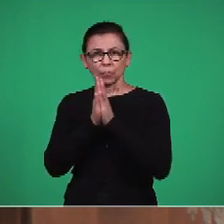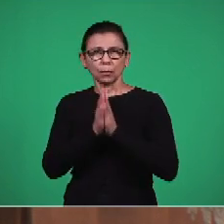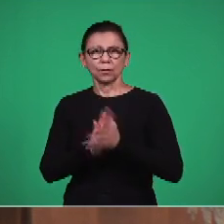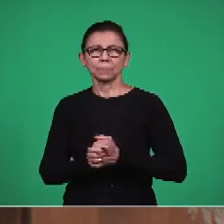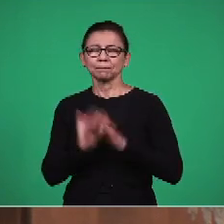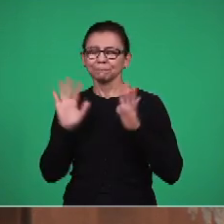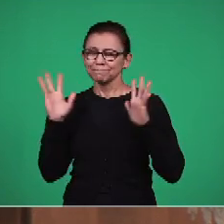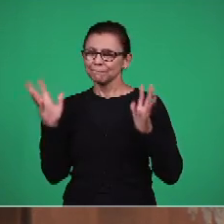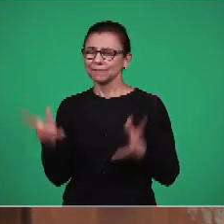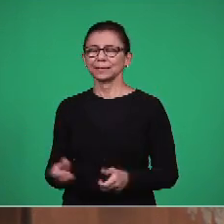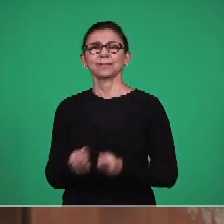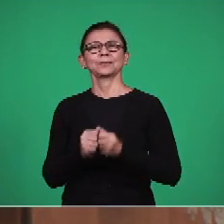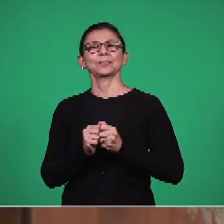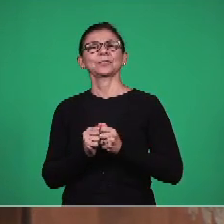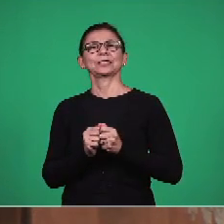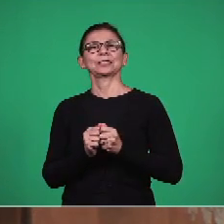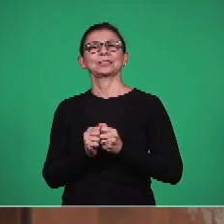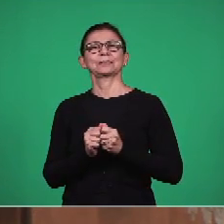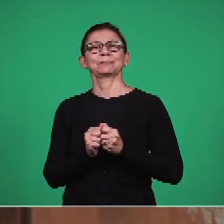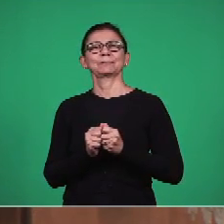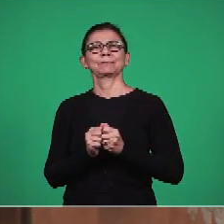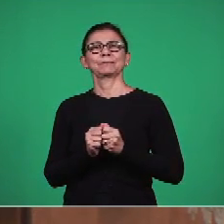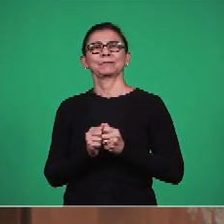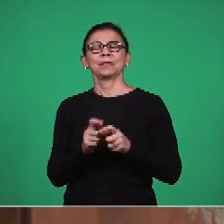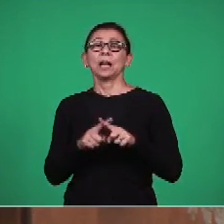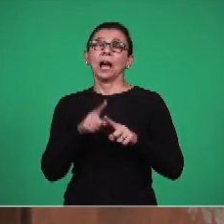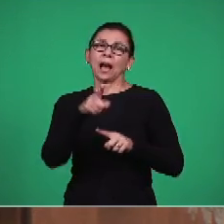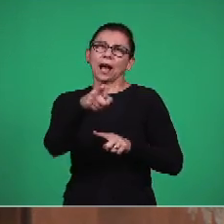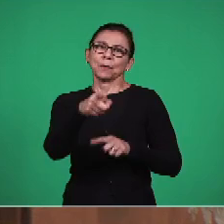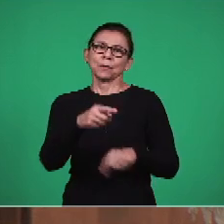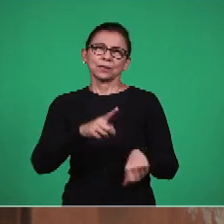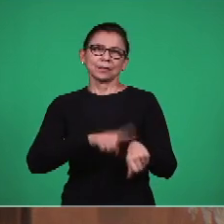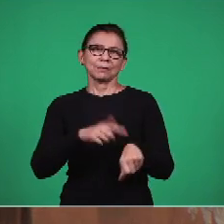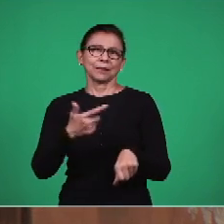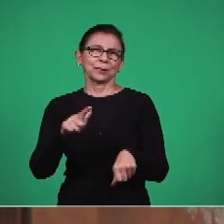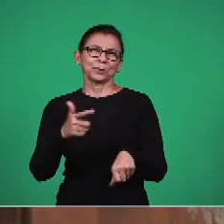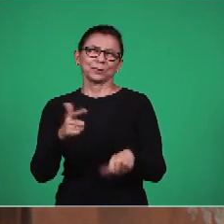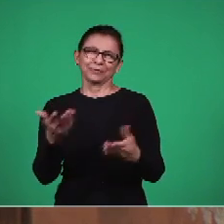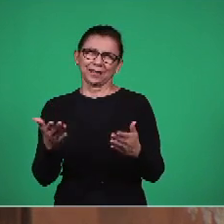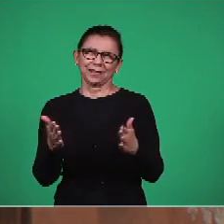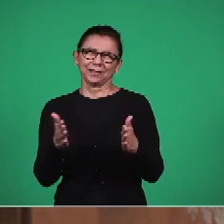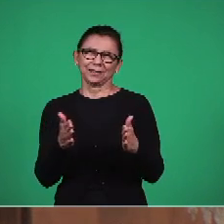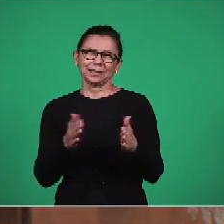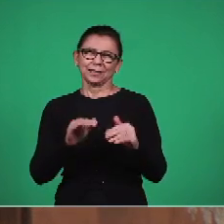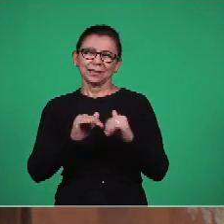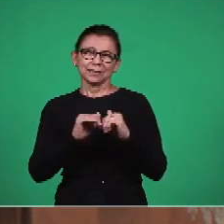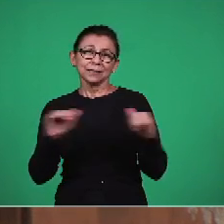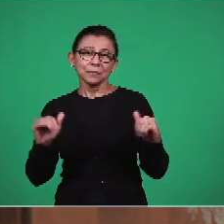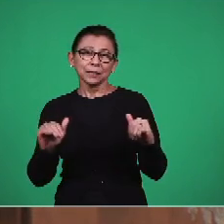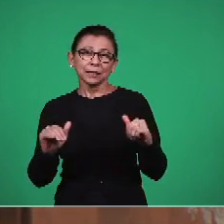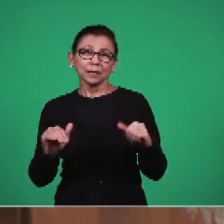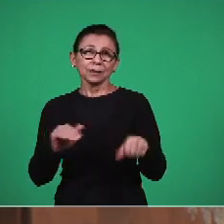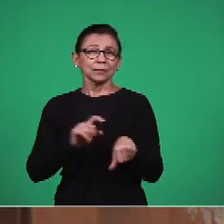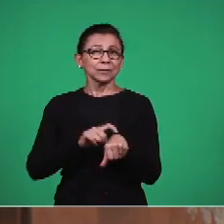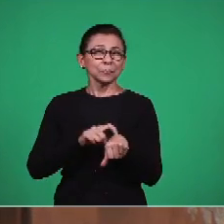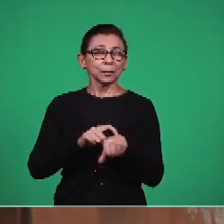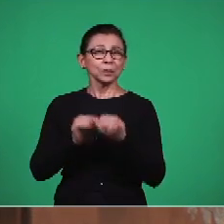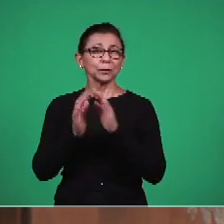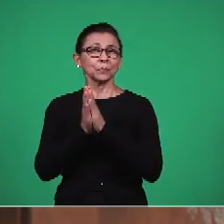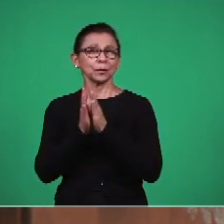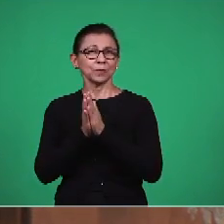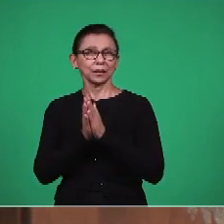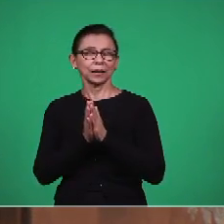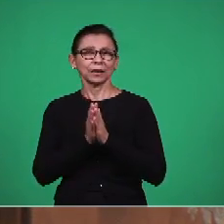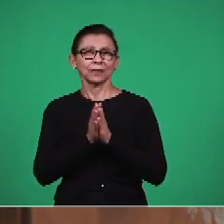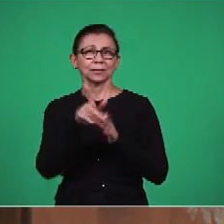maravilhoso. Mas acrescente mais o seu tempo, um período de oração. Busque a face do Senhor e Deus